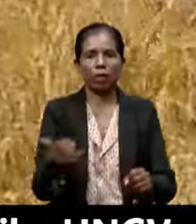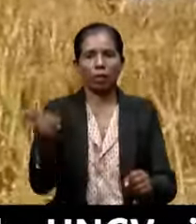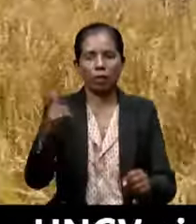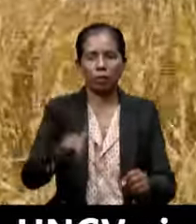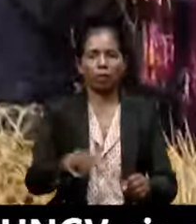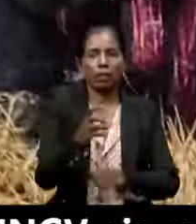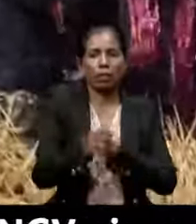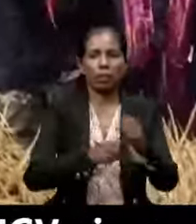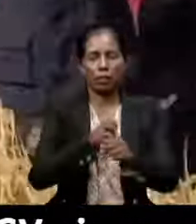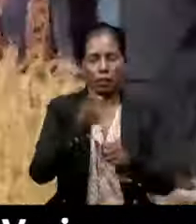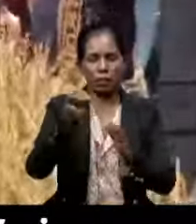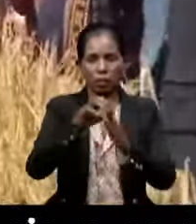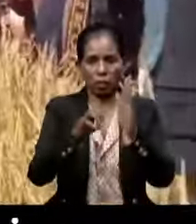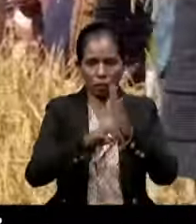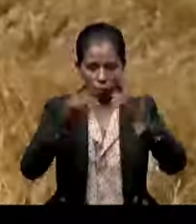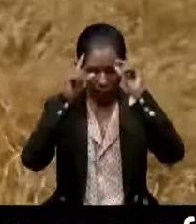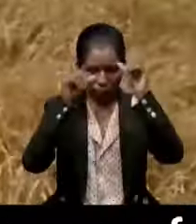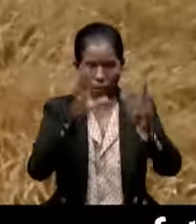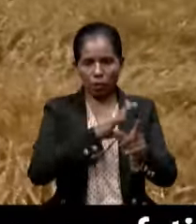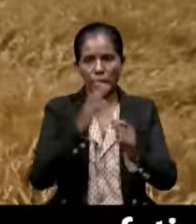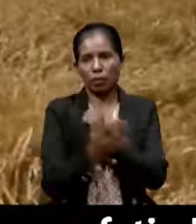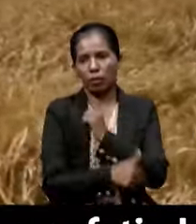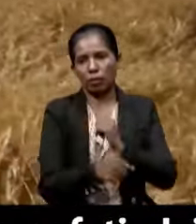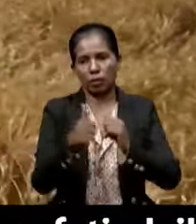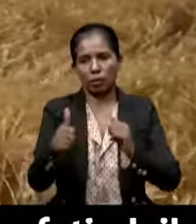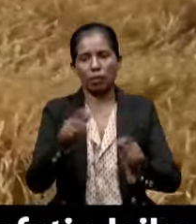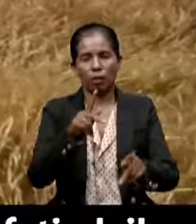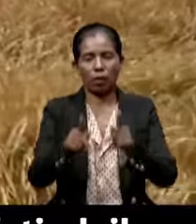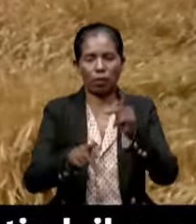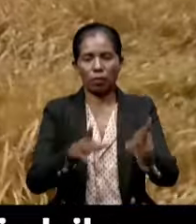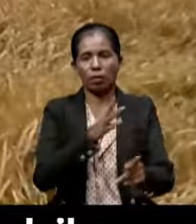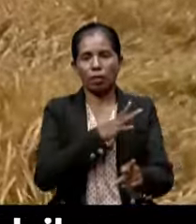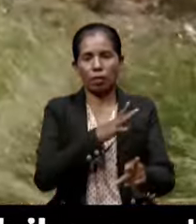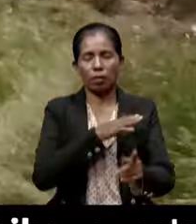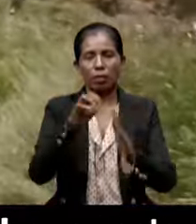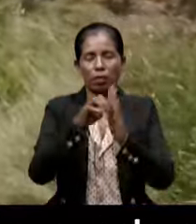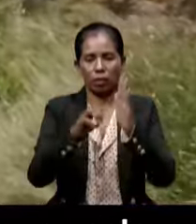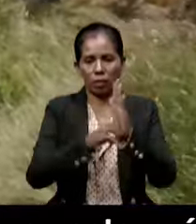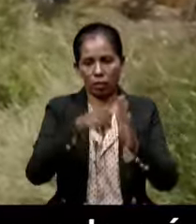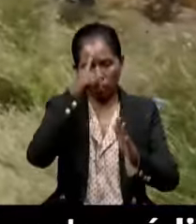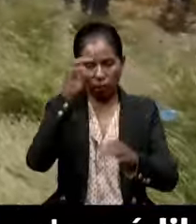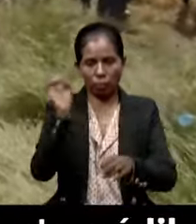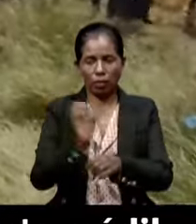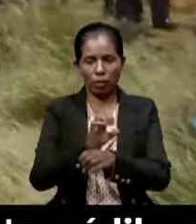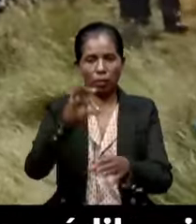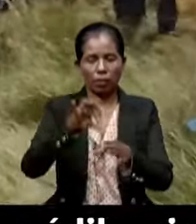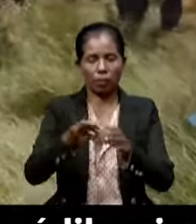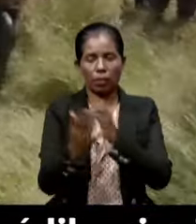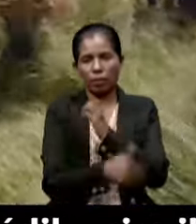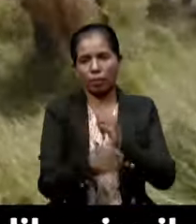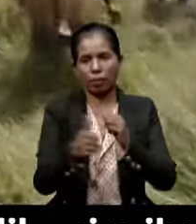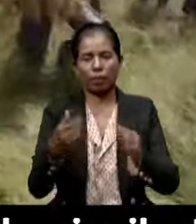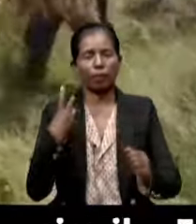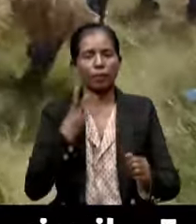década rua resin estado Timor-Leste dependência para eliur, no povo mos dependência para estado também economia cuda ia eliur. E